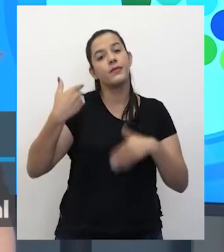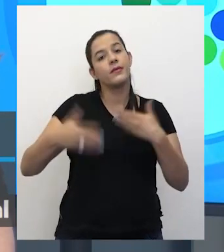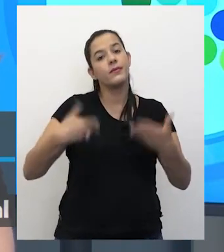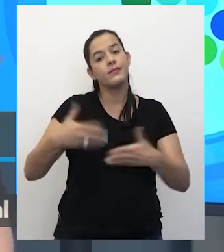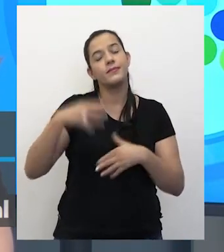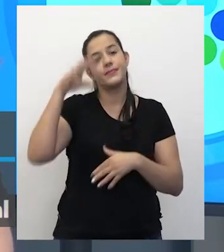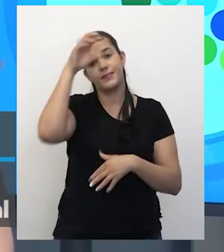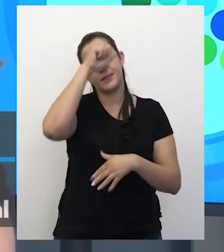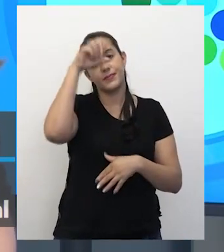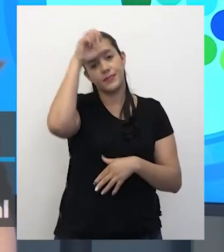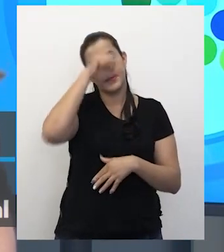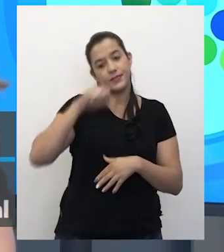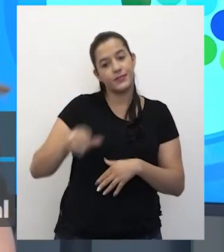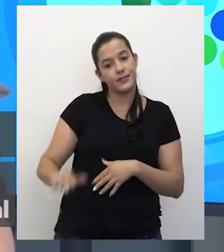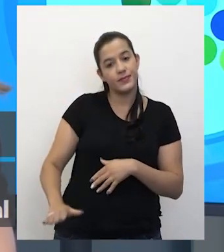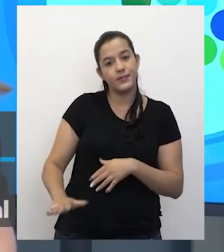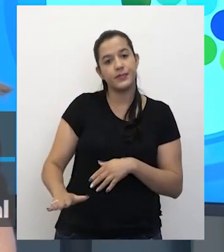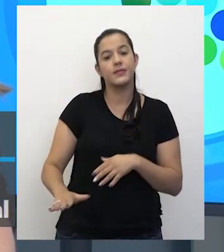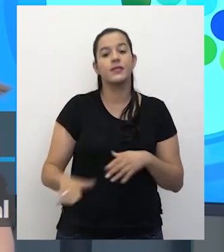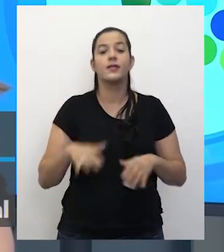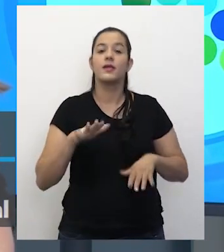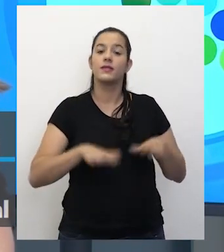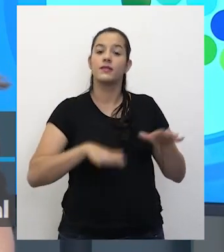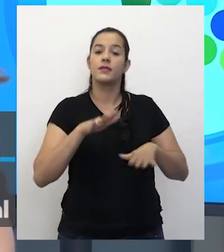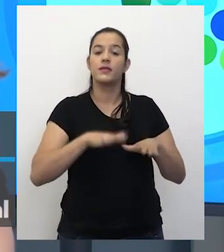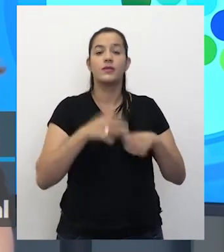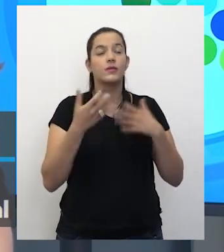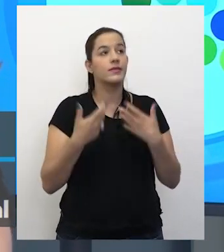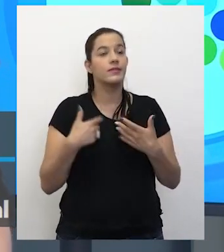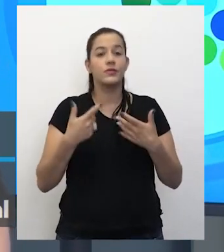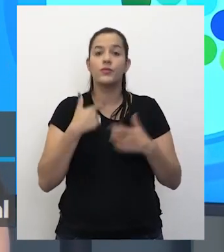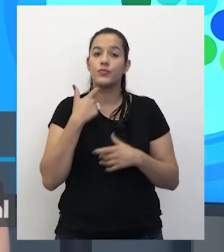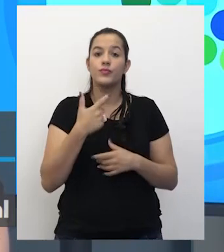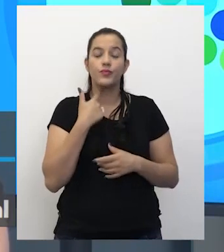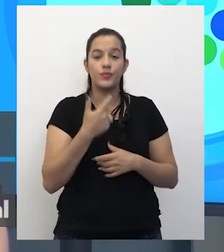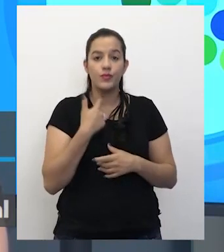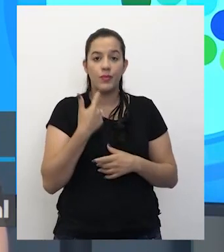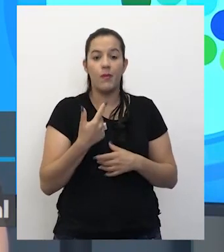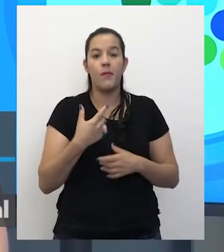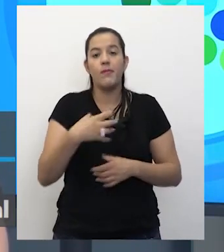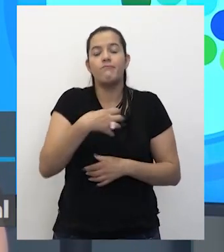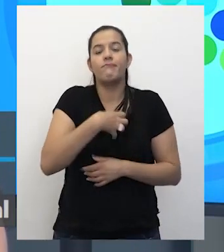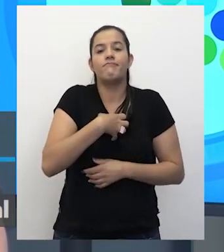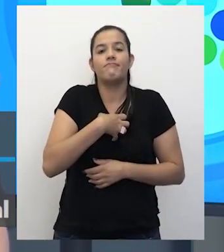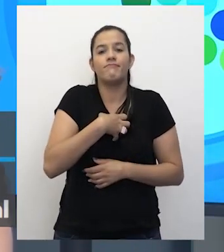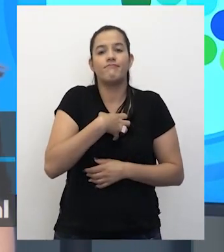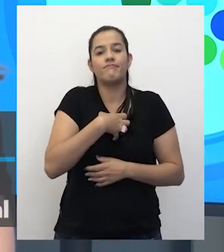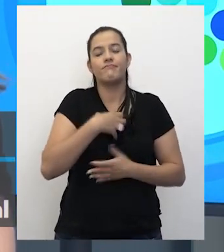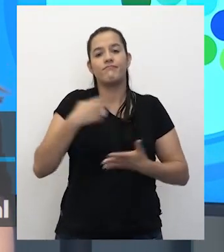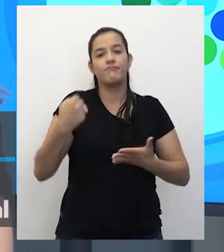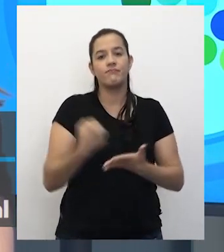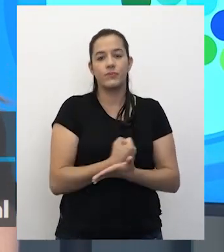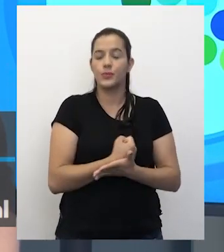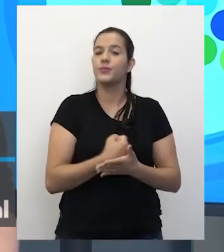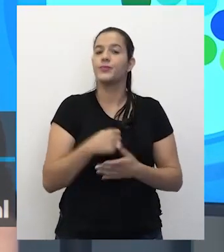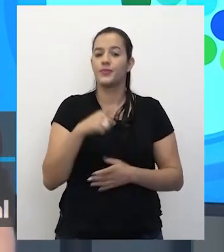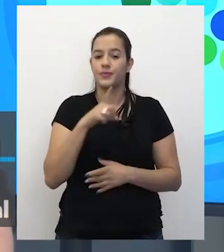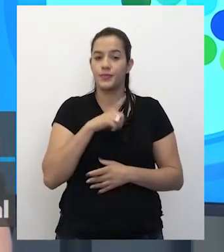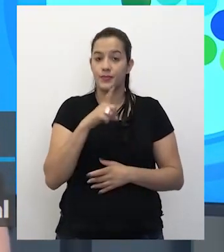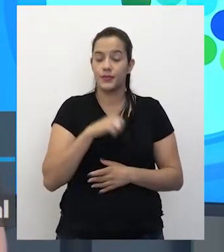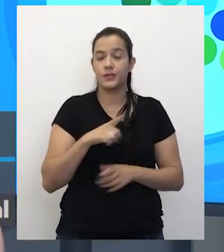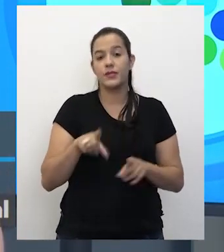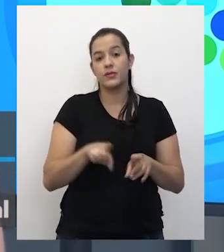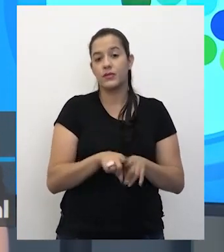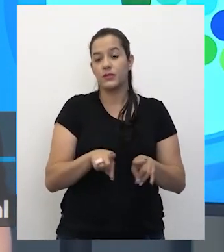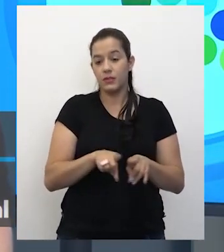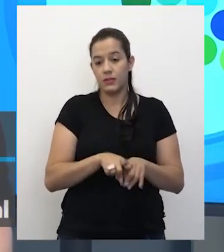gente é pequeno, né? E quando a gente não consegue o que a gente quer, às vezes vem aquele sentimento de frustração. Então, também seria bacana